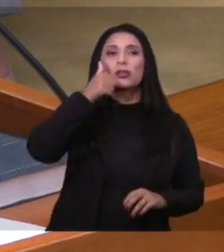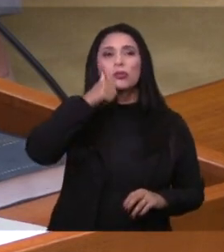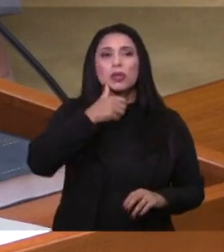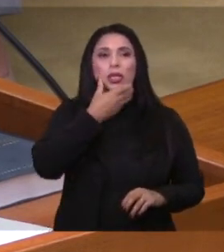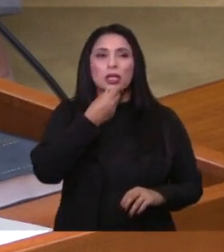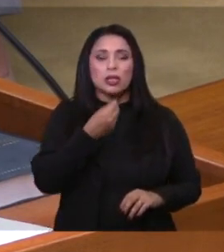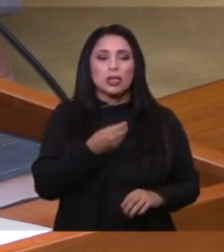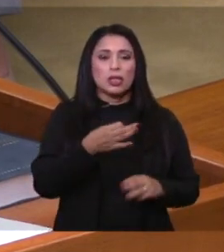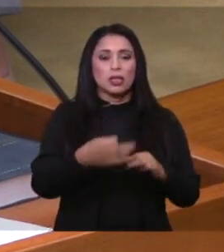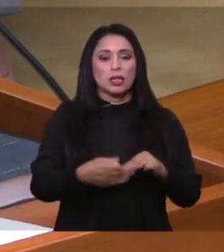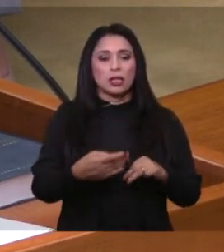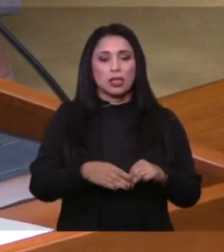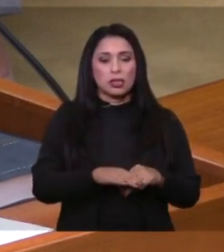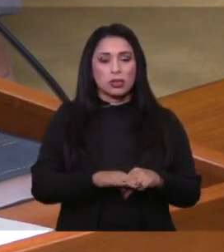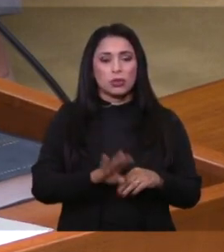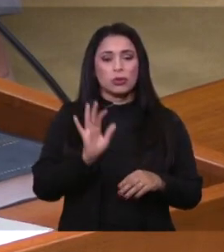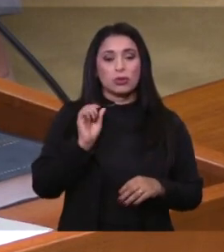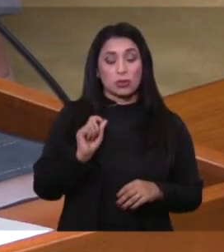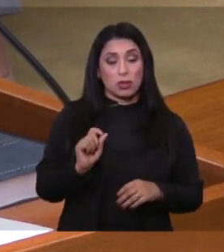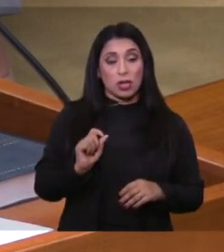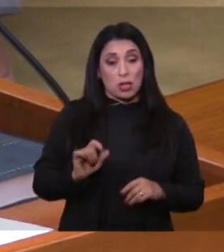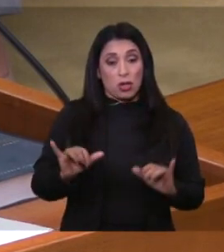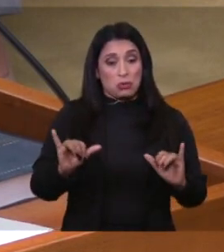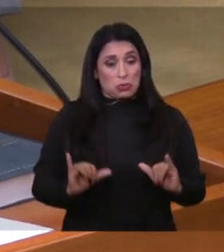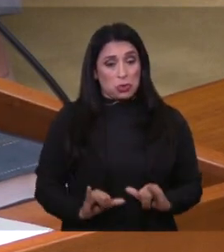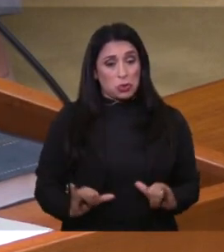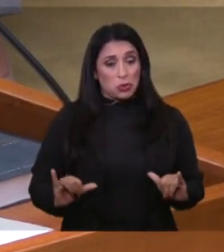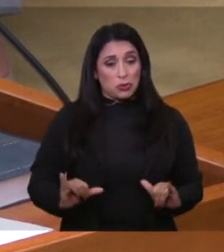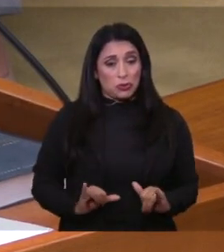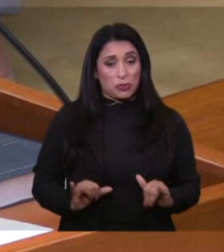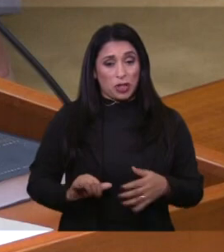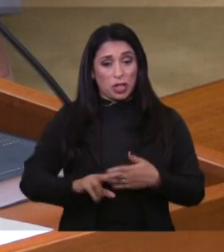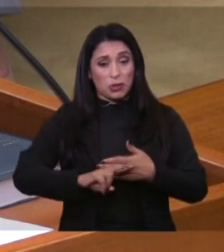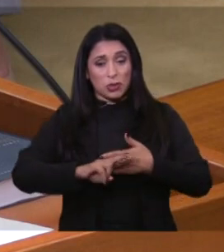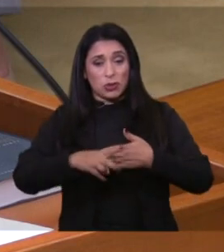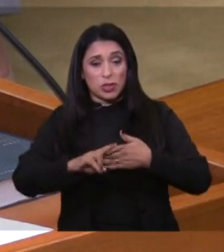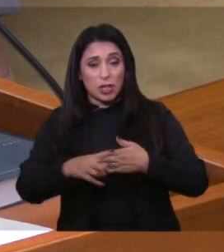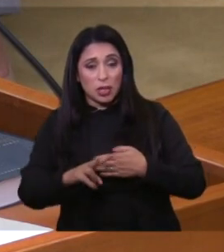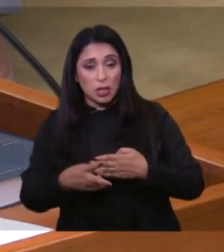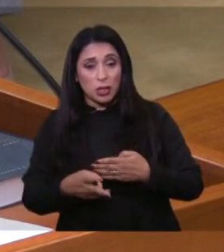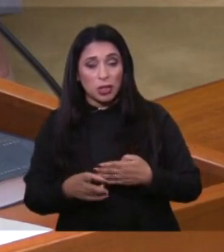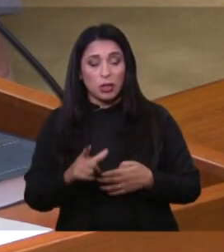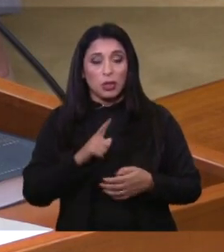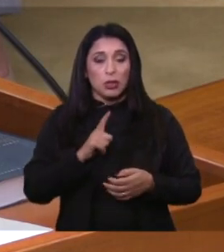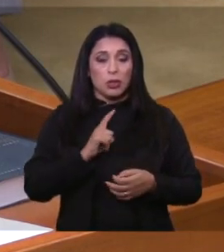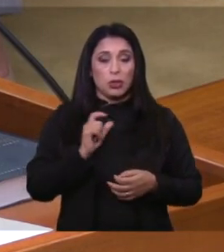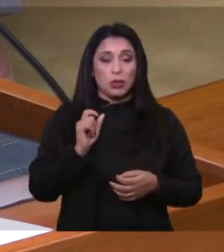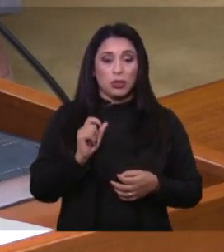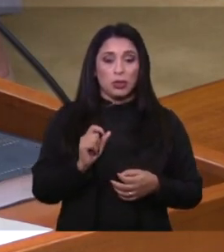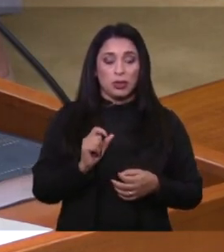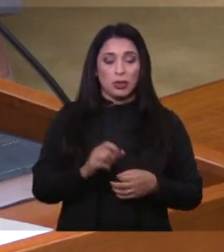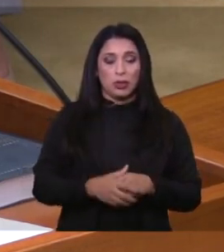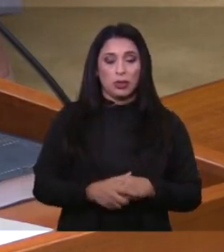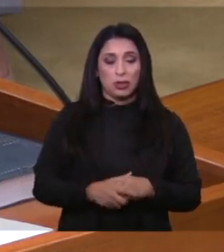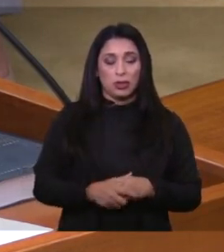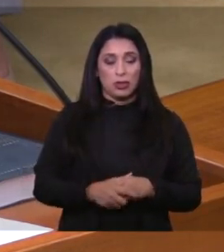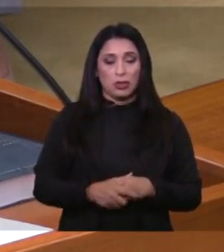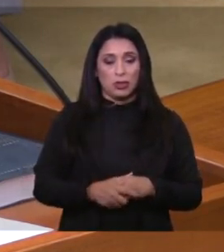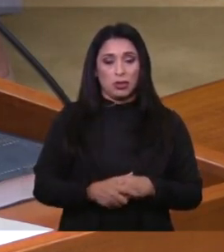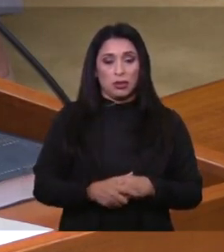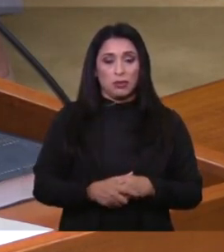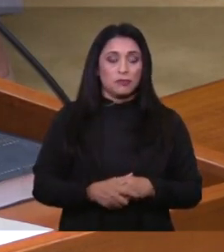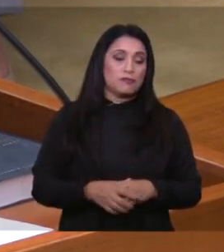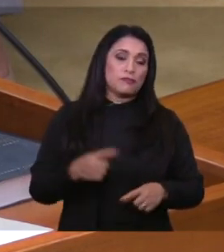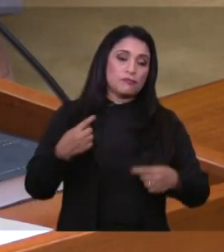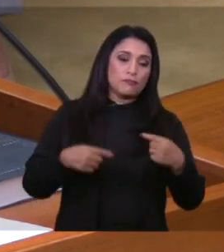de tanto sofrer com argumentos consequencialistas, dessa vez nós viemos prontos para o